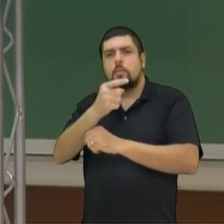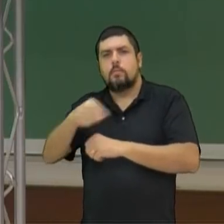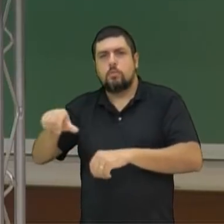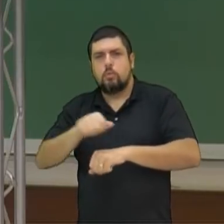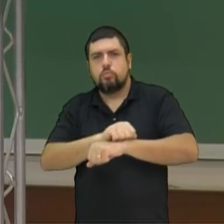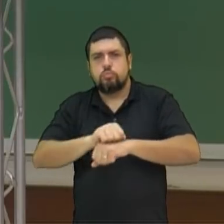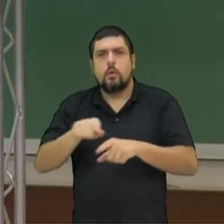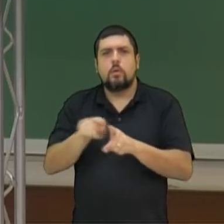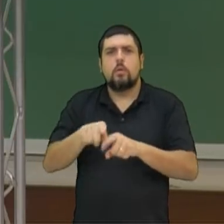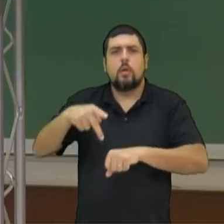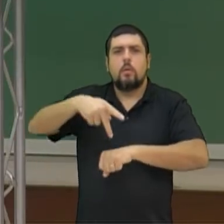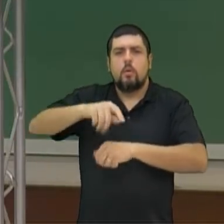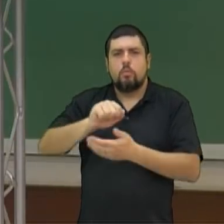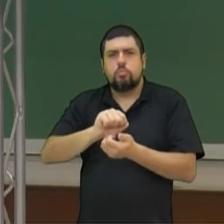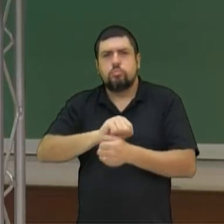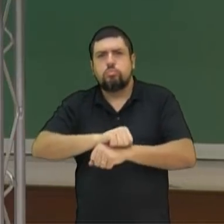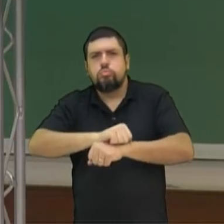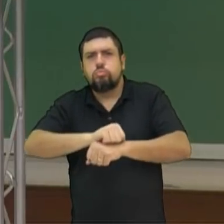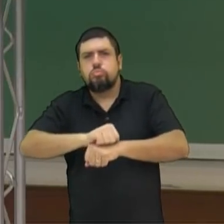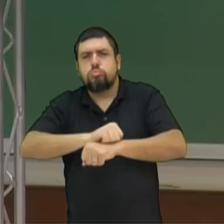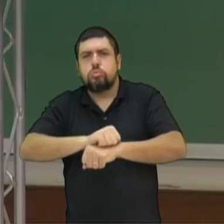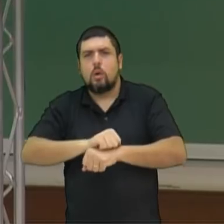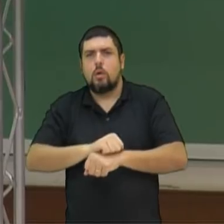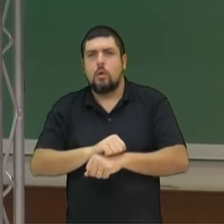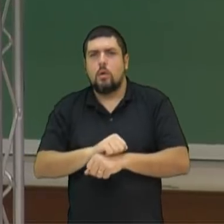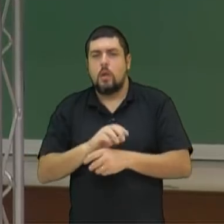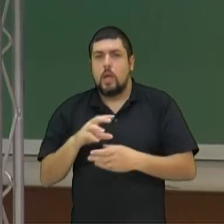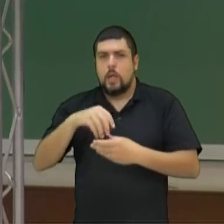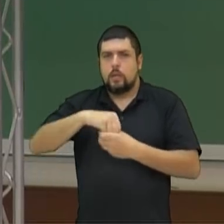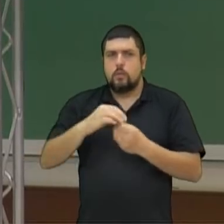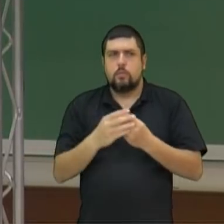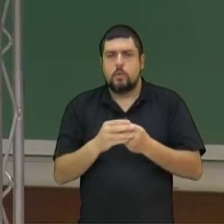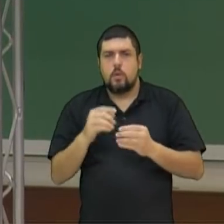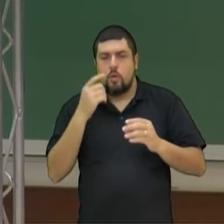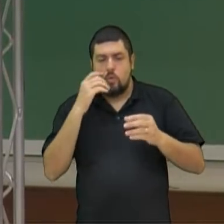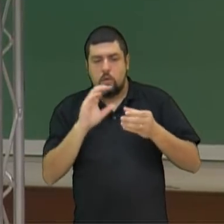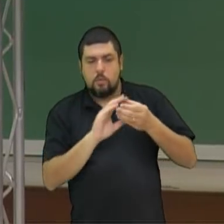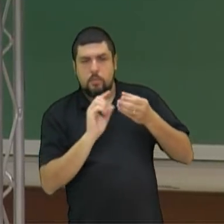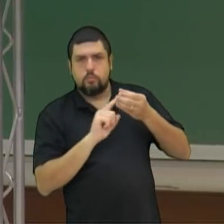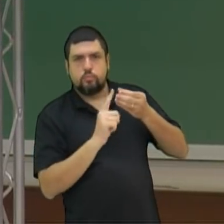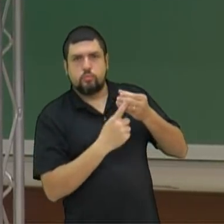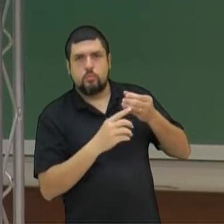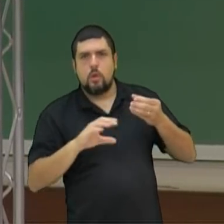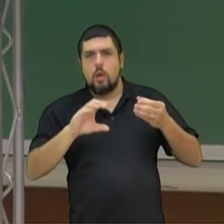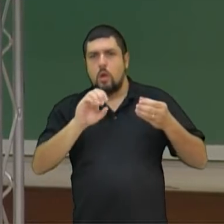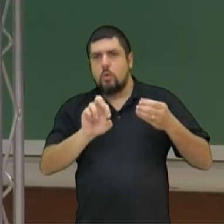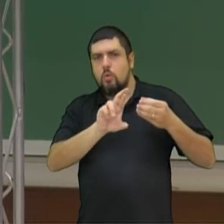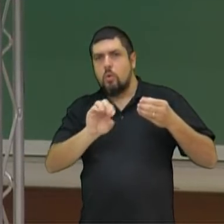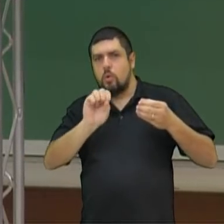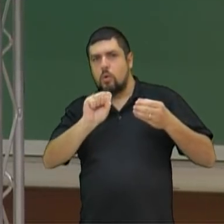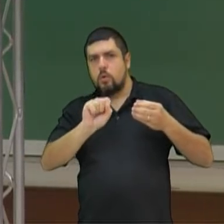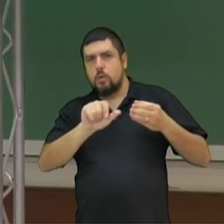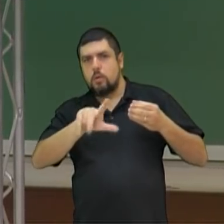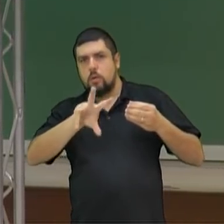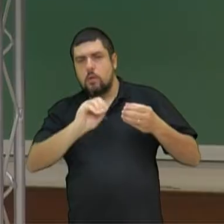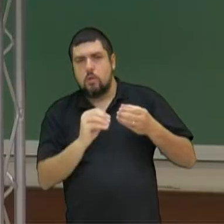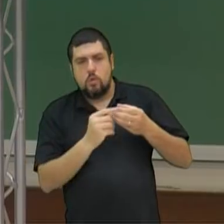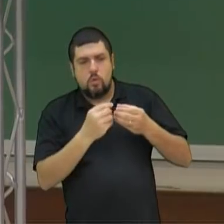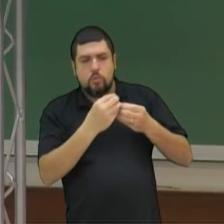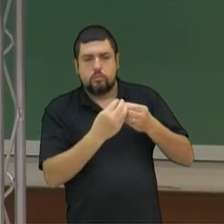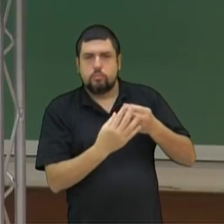altamente corrosiva, muito cuidado. Olha lá, corrosivo escrito na embalagem. Na teoria não pode ser vendido para qualquer